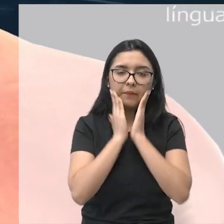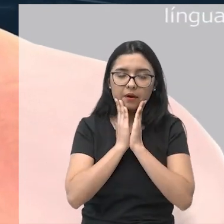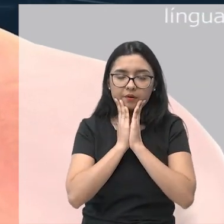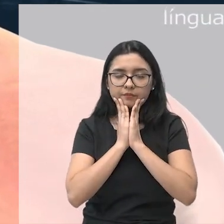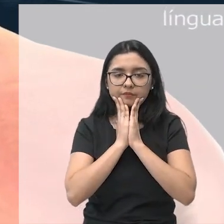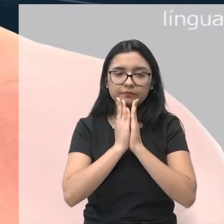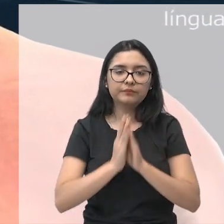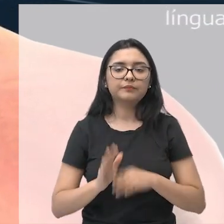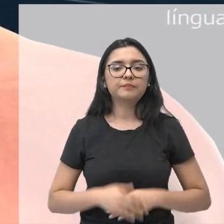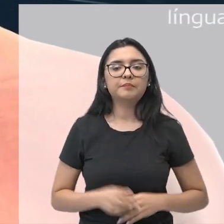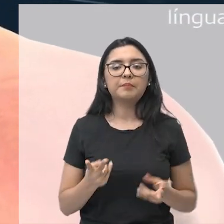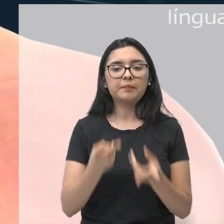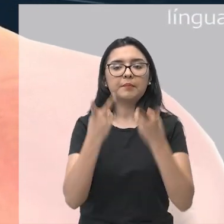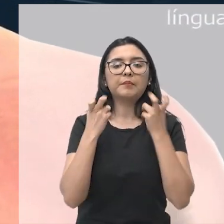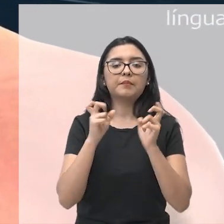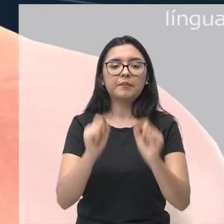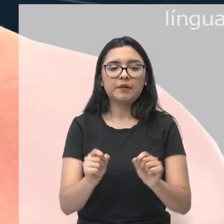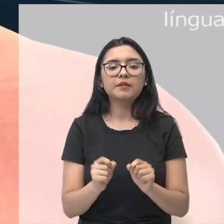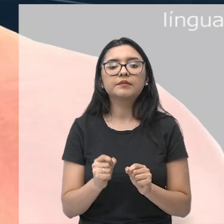Observem